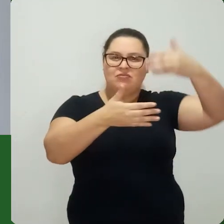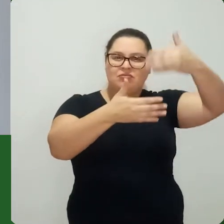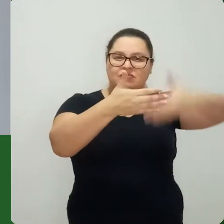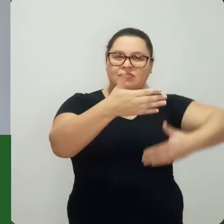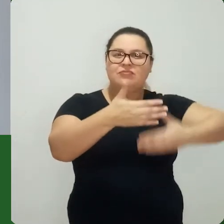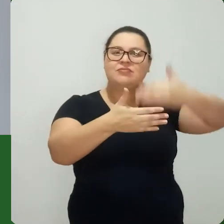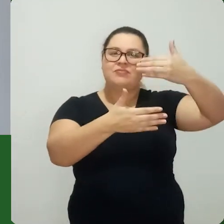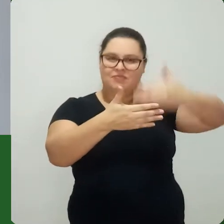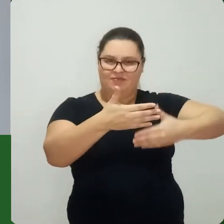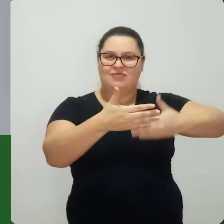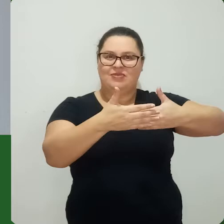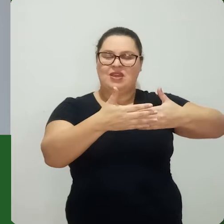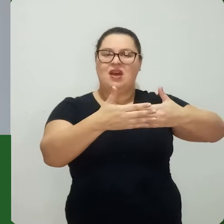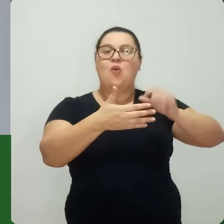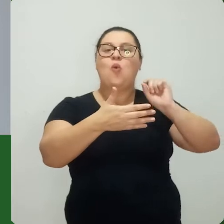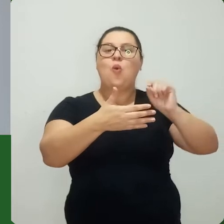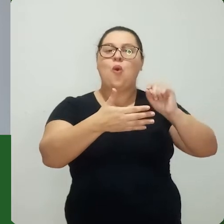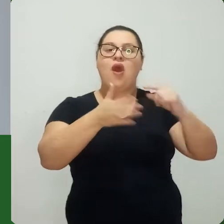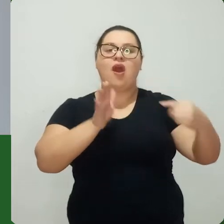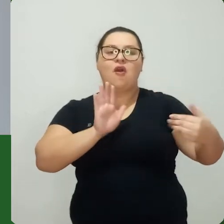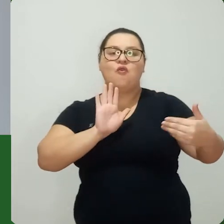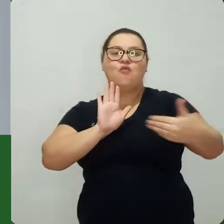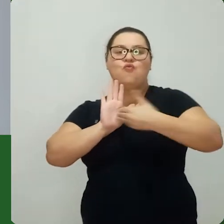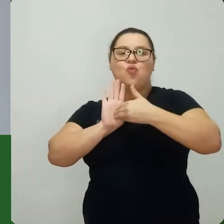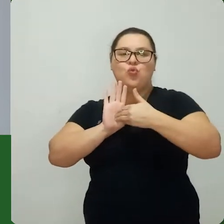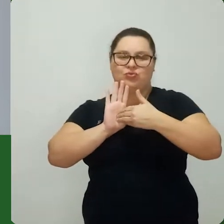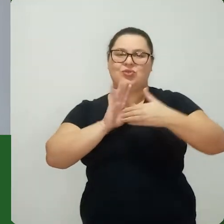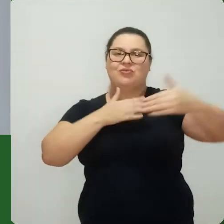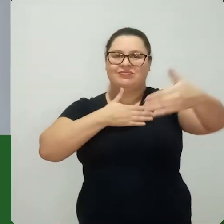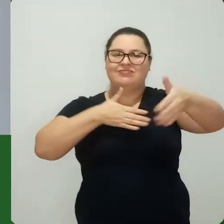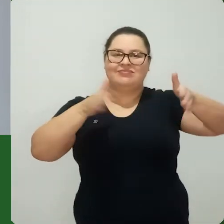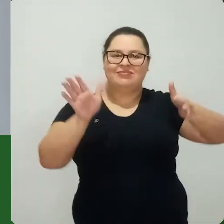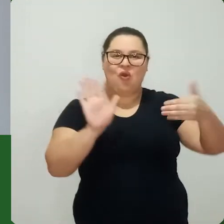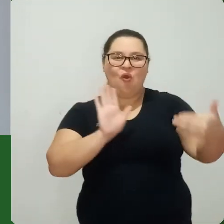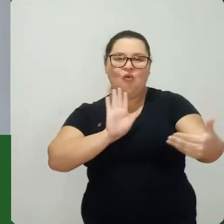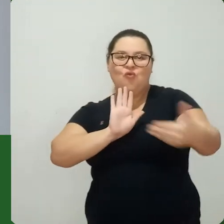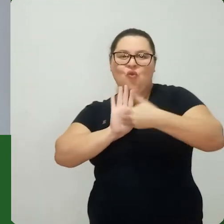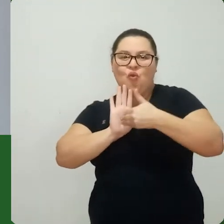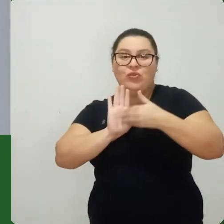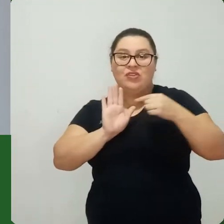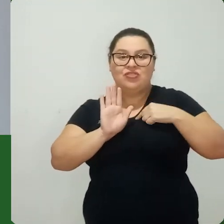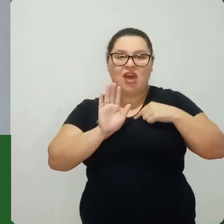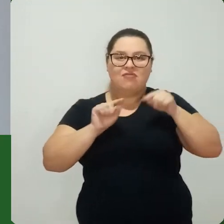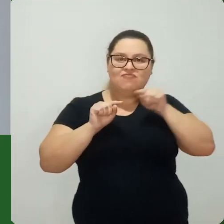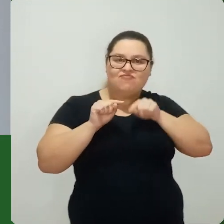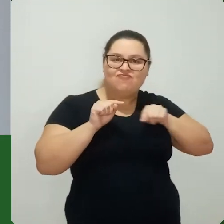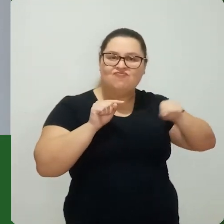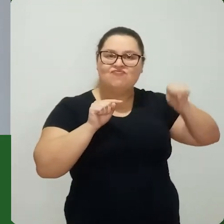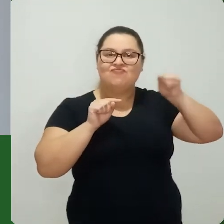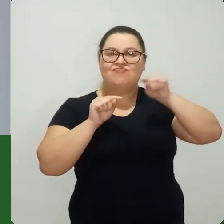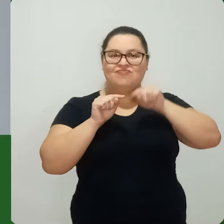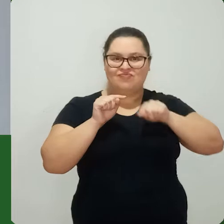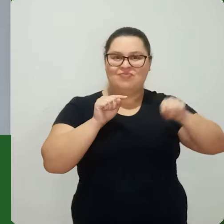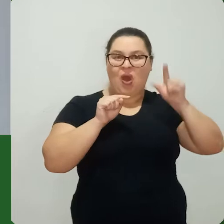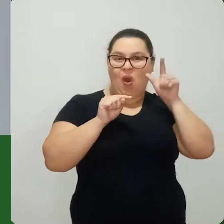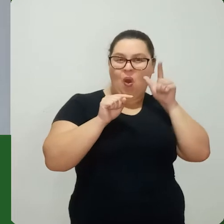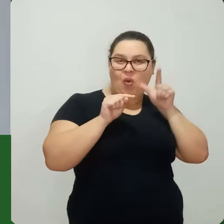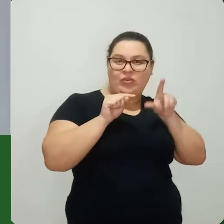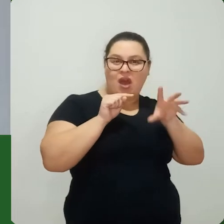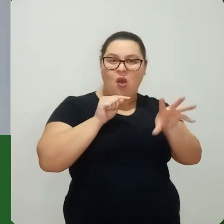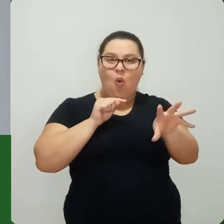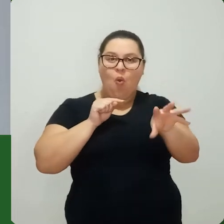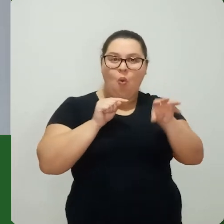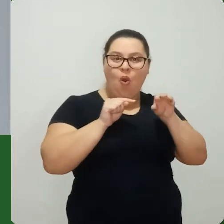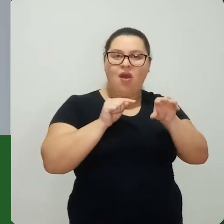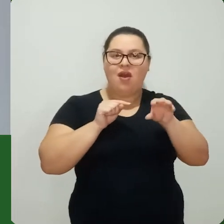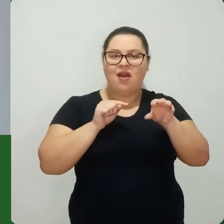fazia com que a imagem fosse projetada ali no fundo, ali na placa, ali nesse revestimento, que foi se sensibilizando com a luz. Isso por um processo